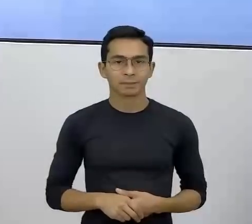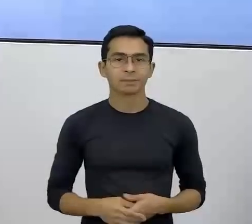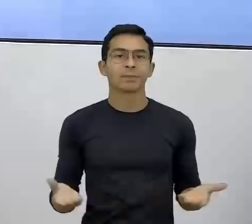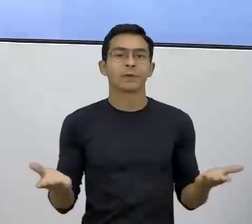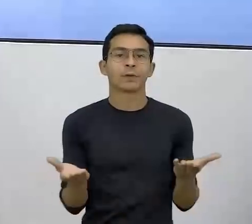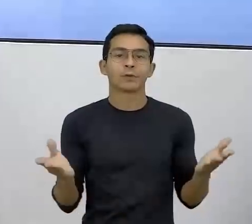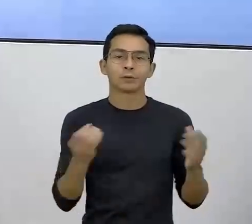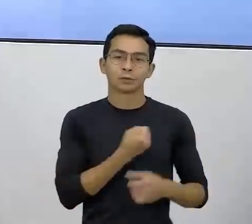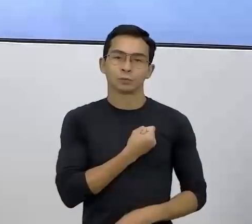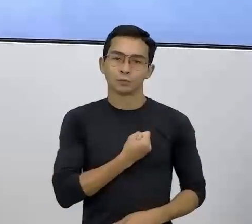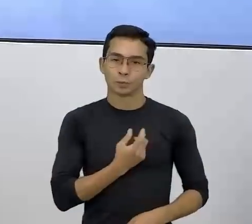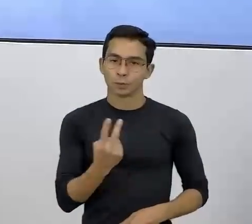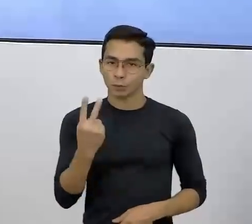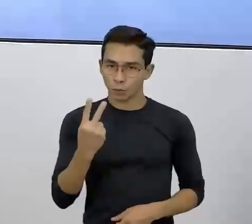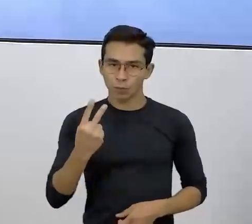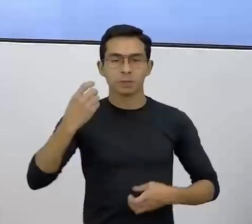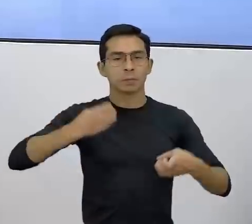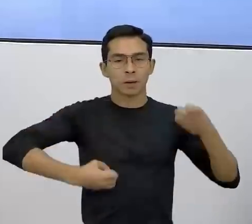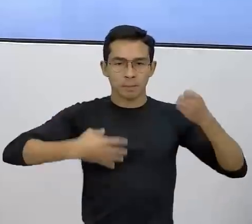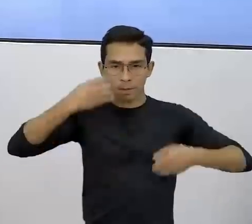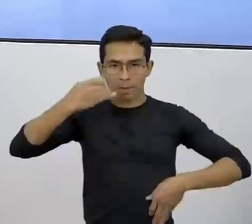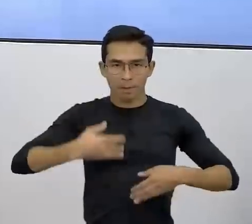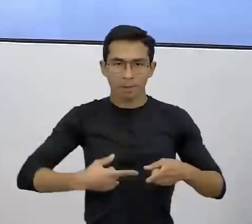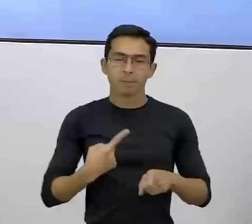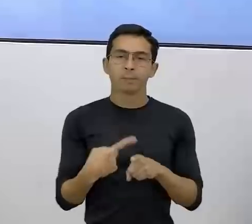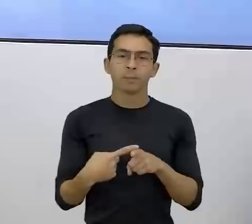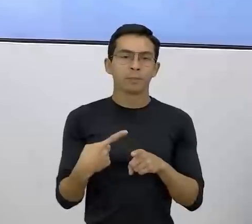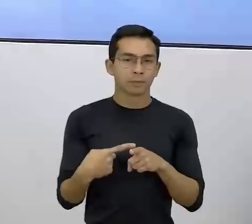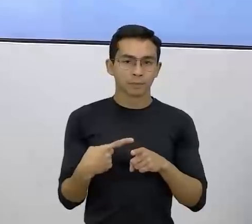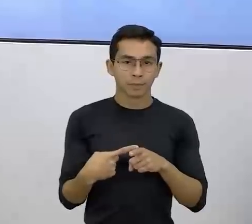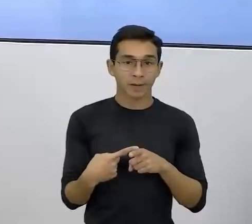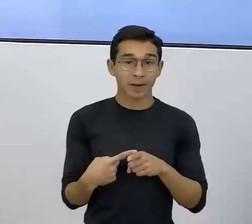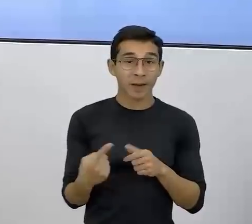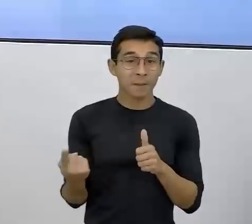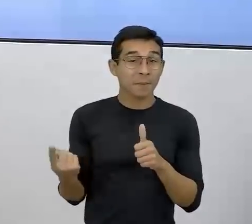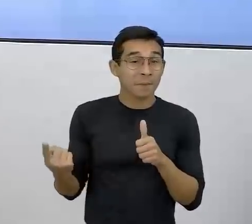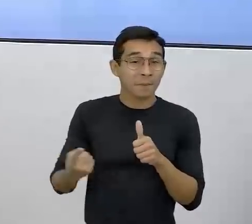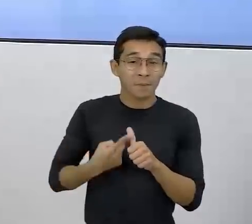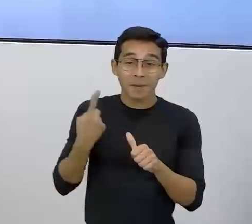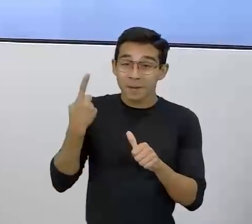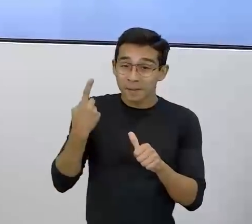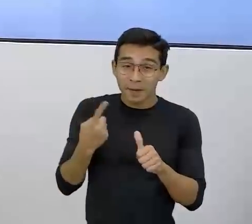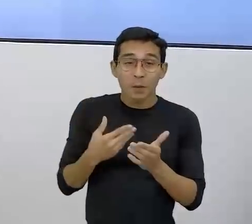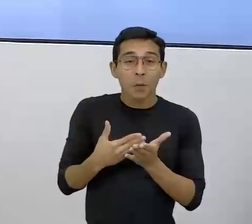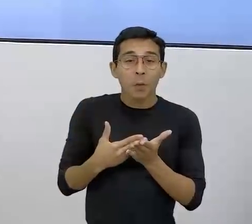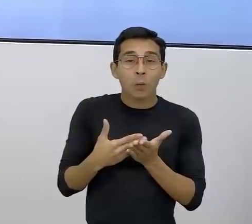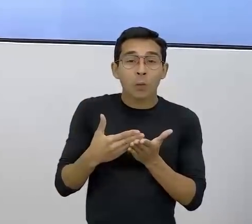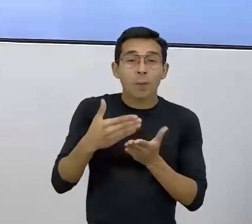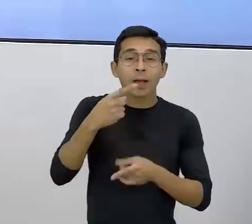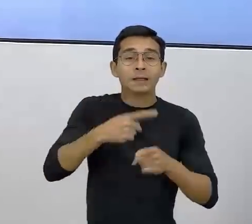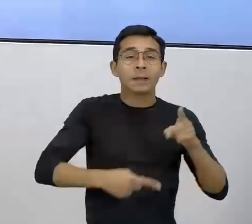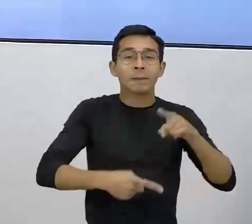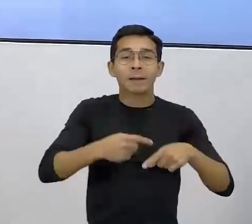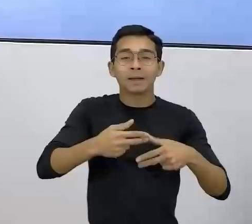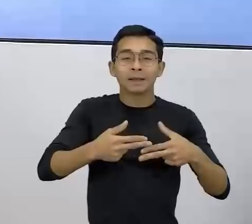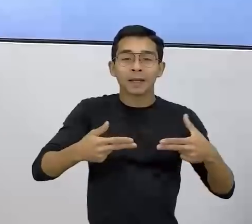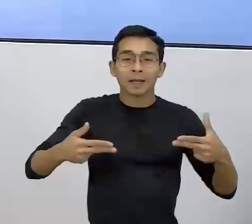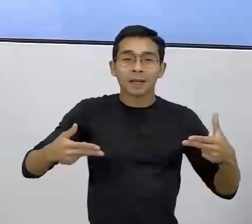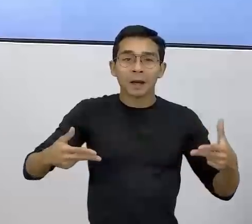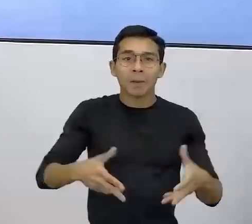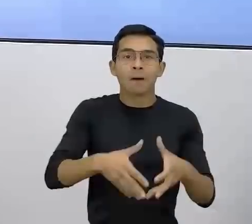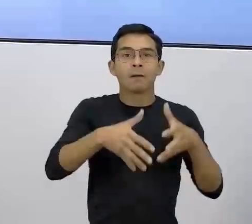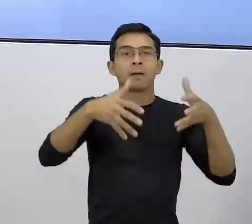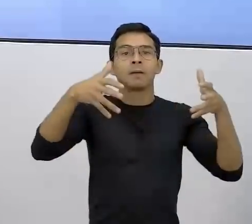a unidade 2, porque nós estamos nos aproximando pela primeira vez de uma forma ampla, né, desse material. E por que eu digo de uma forma